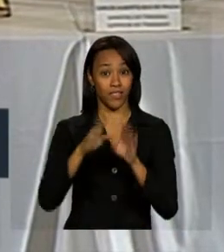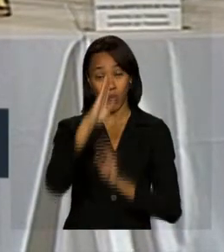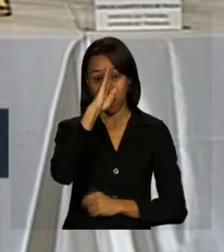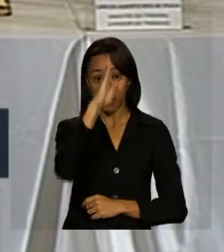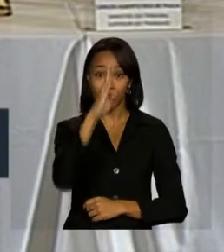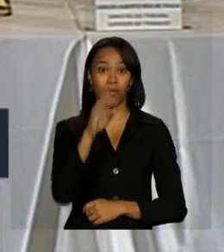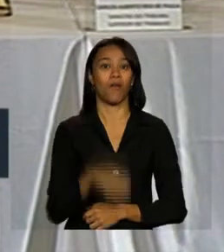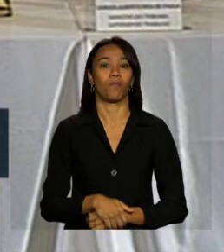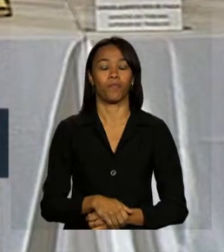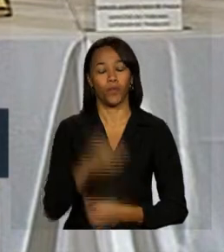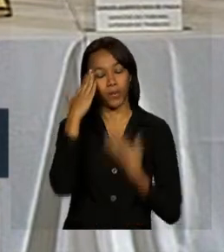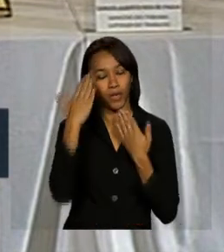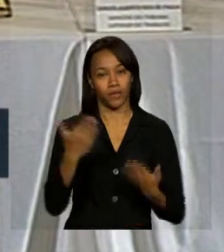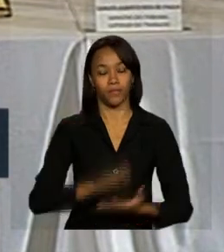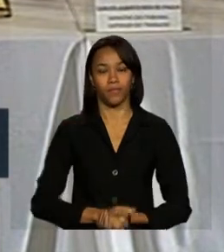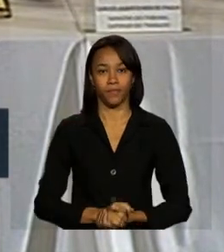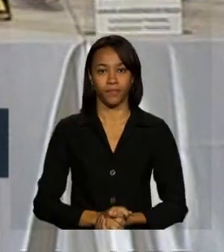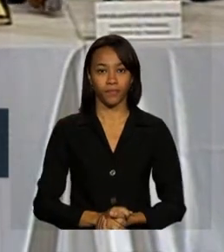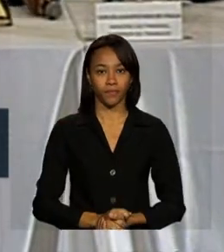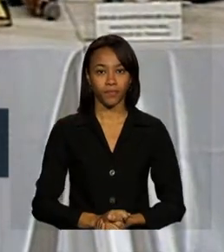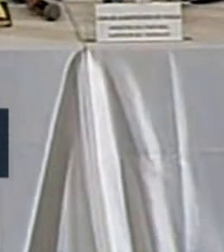pontos fundamentais. Muito obrigado.